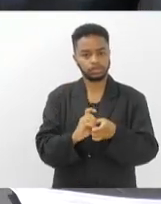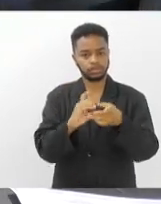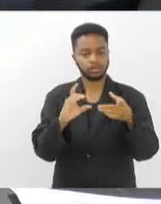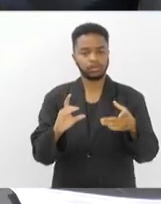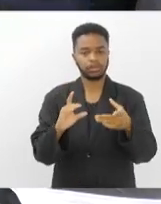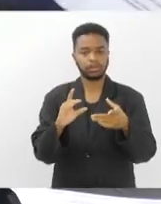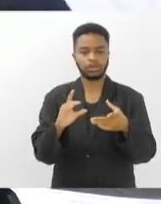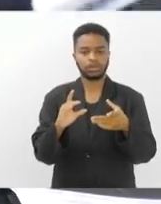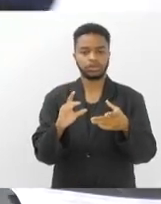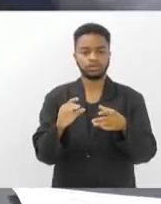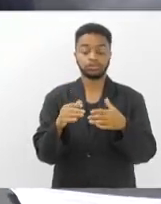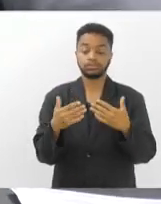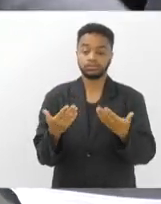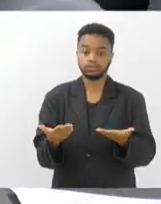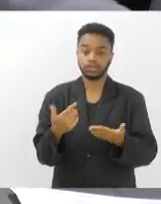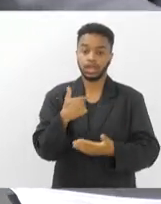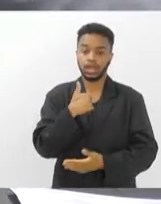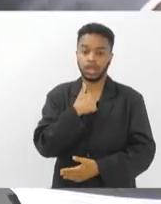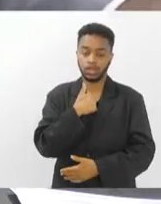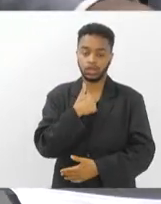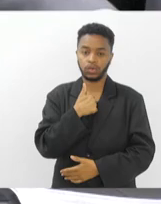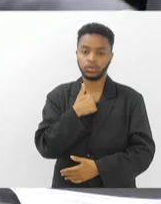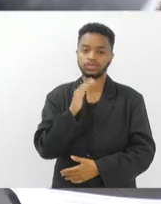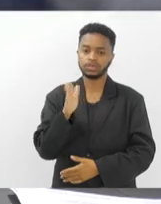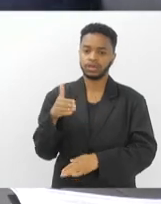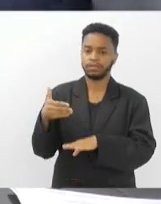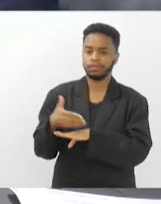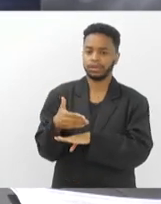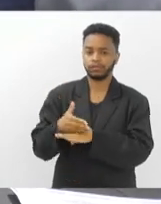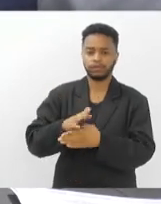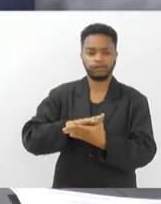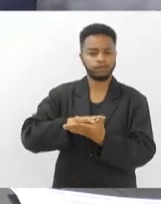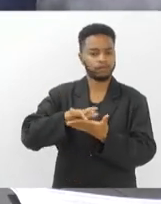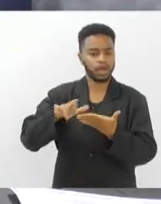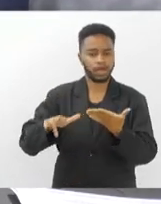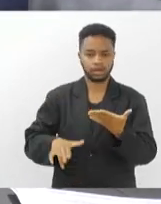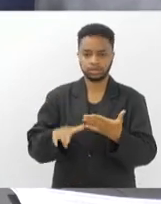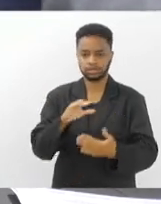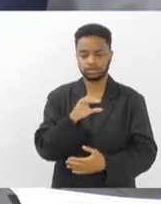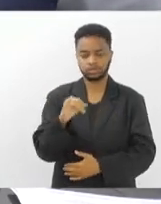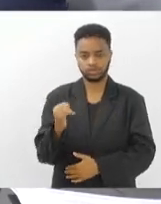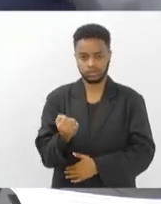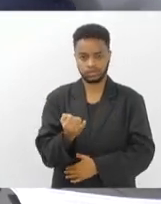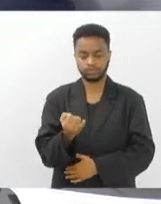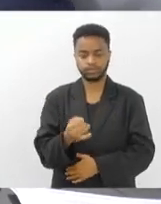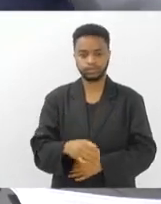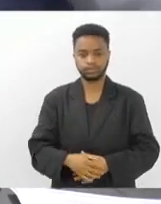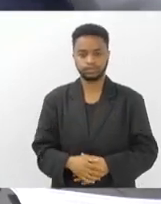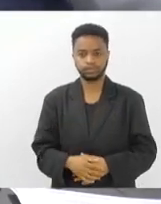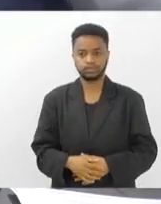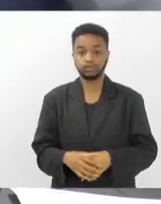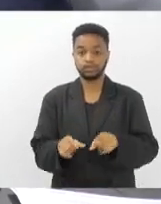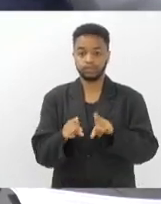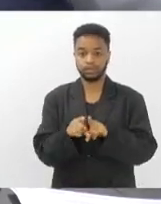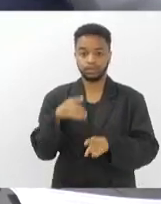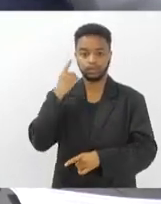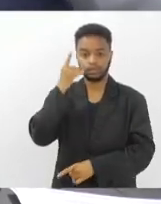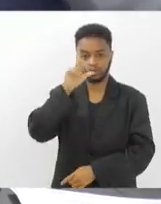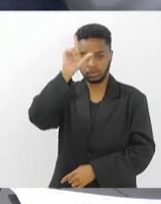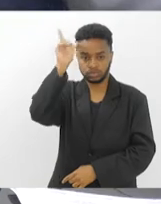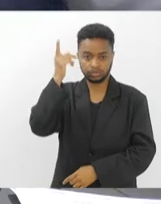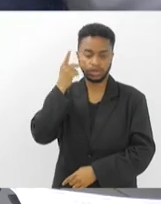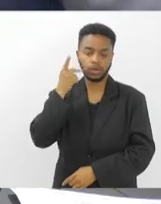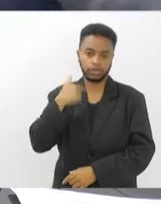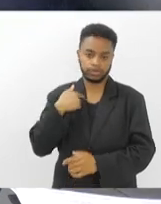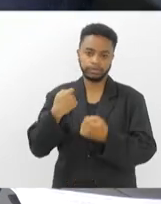democrático. E eu que sou participei de várias e várias e várias CCJs, assim como o deputado Luiz Paulo, tenho